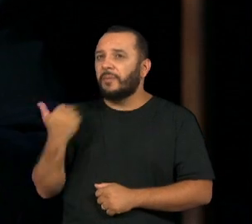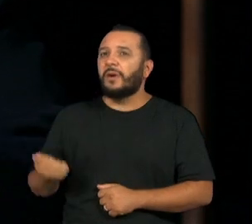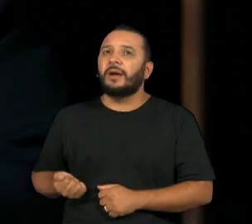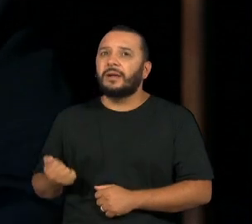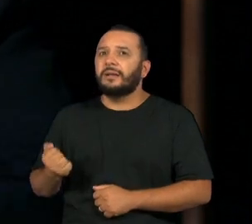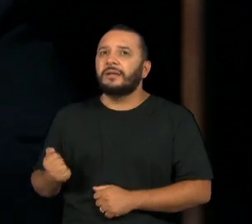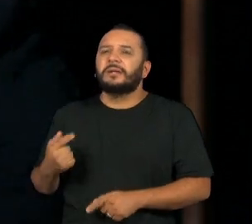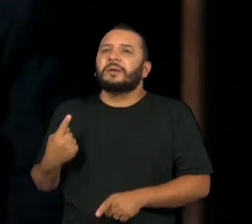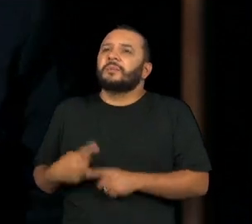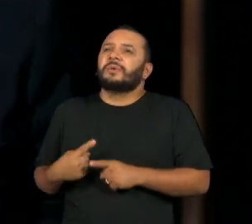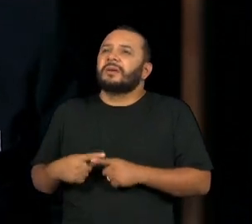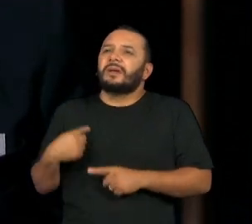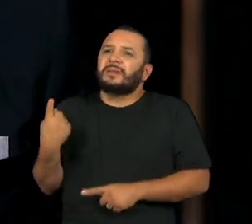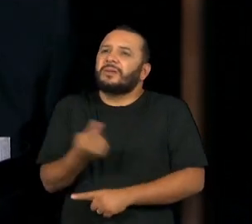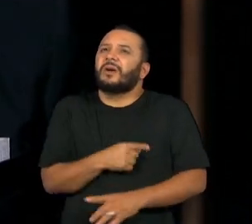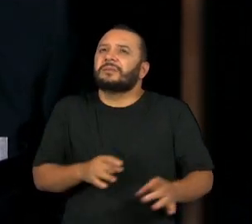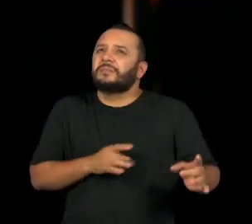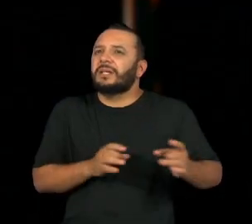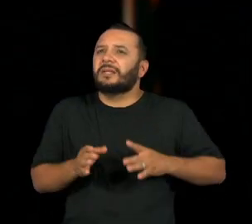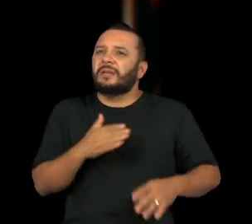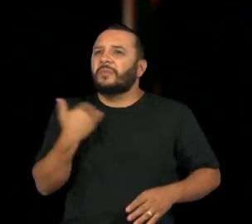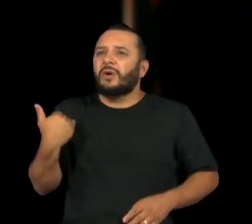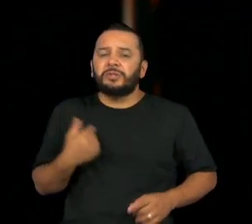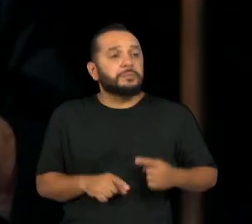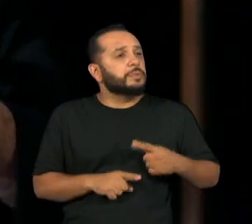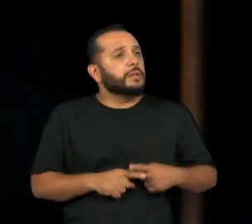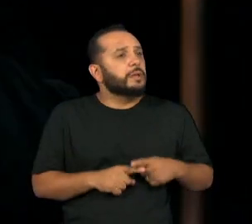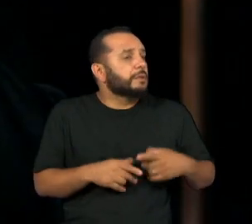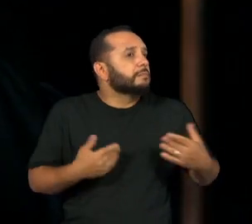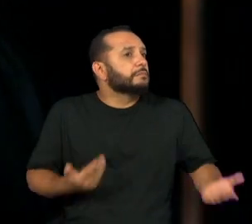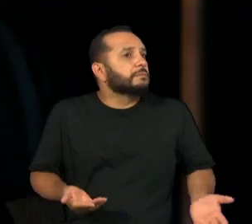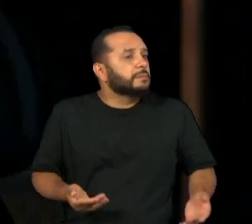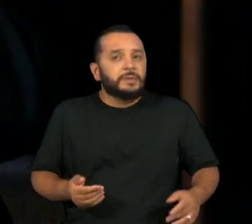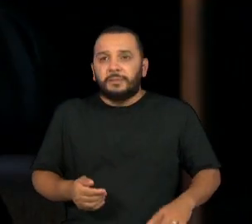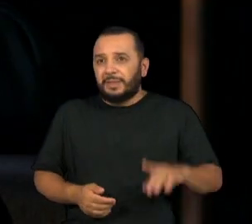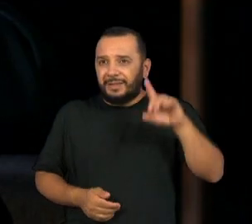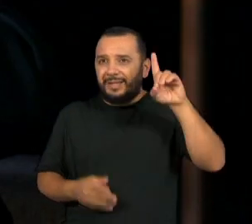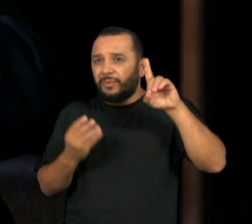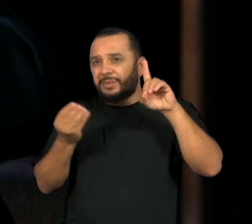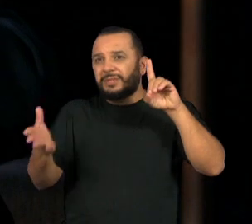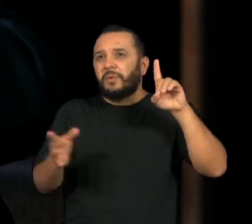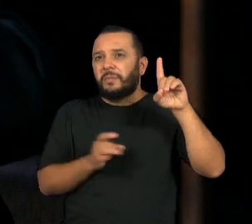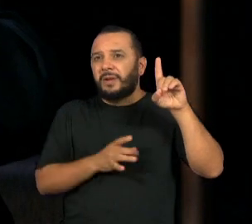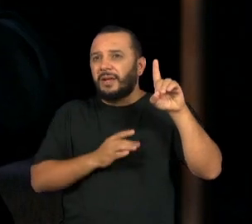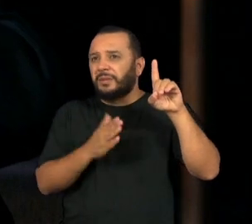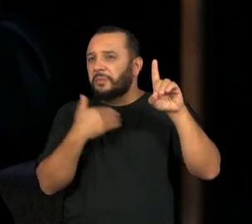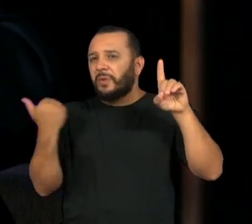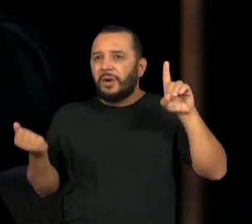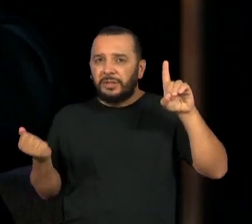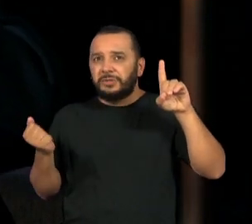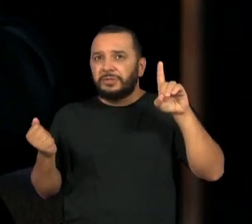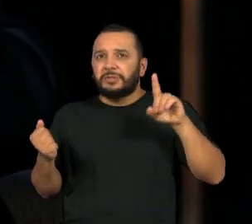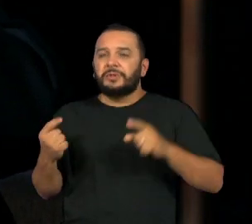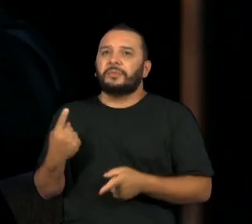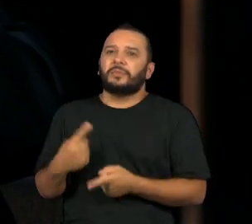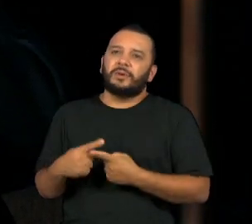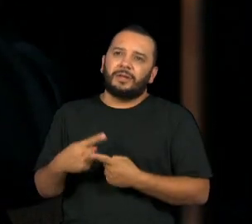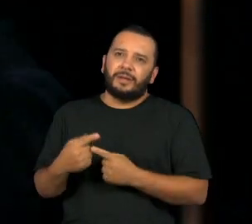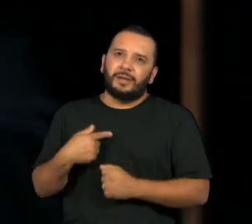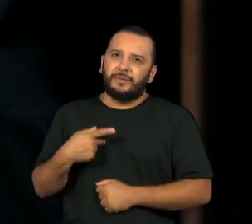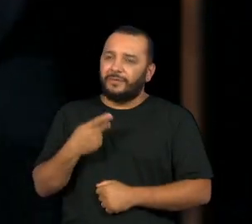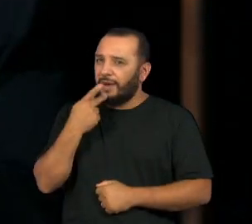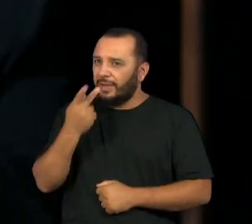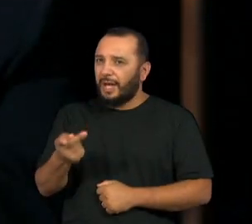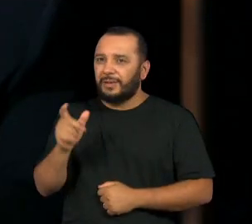E por que a gente tem tanto medo da morte? Por quê? Porque Deus incutiu esse medo porque falaram que é